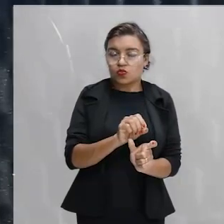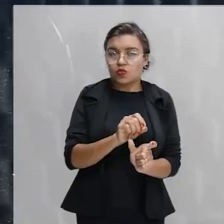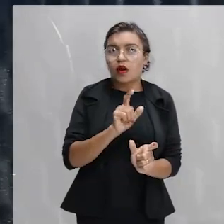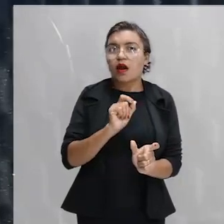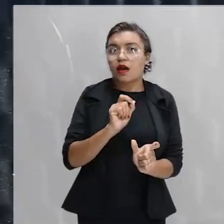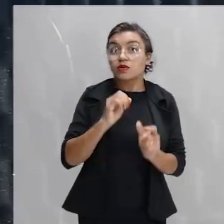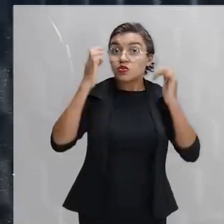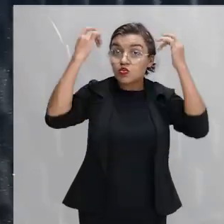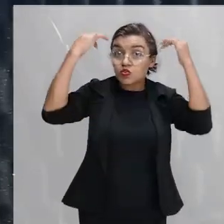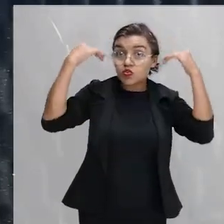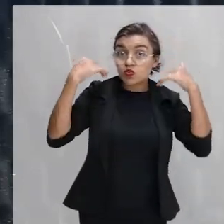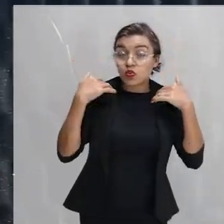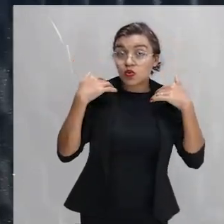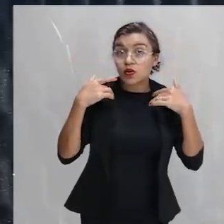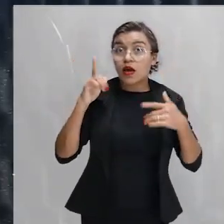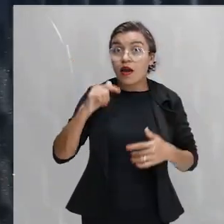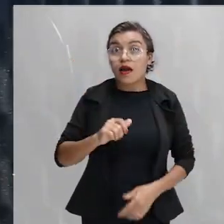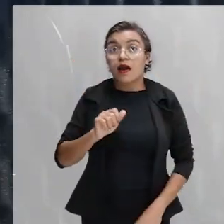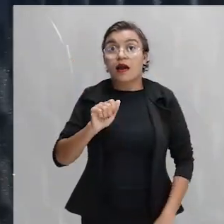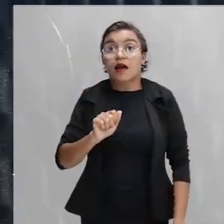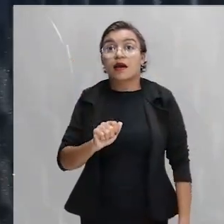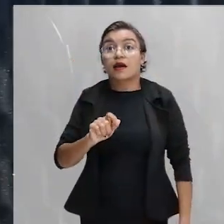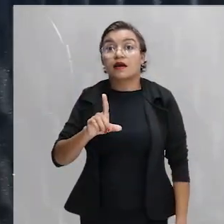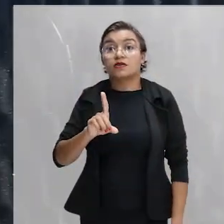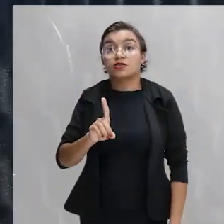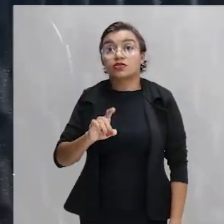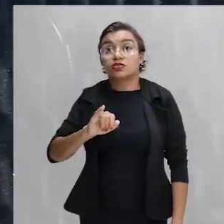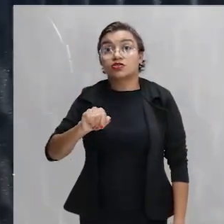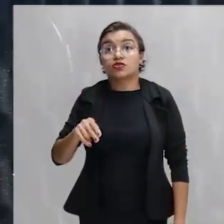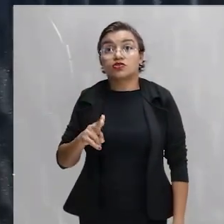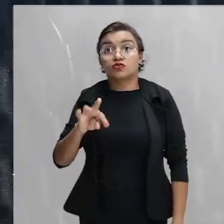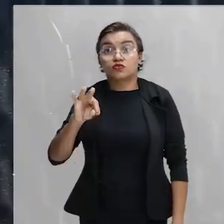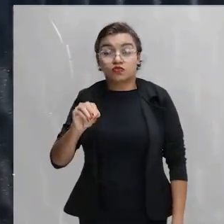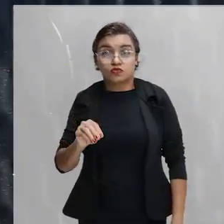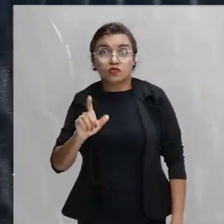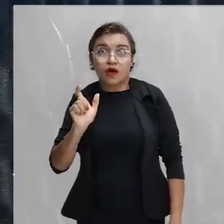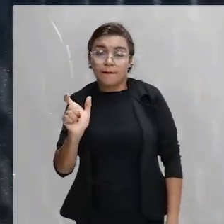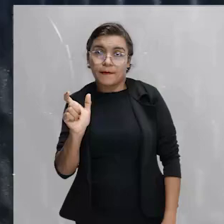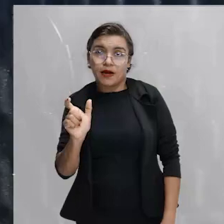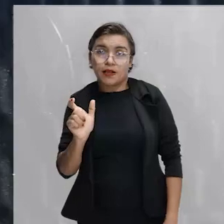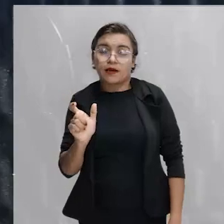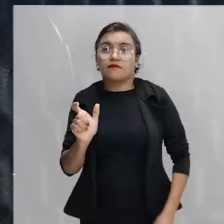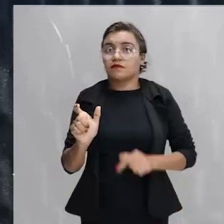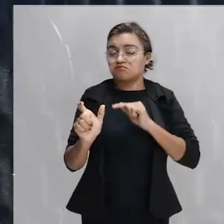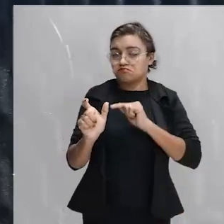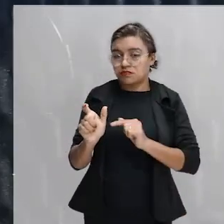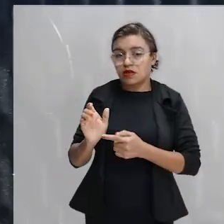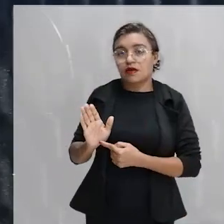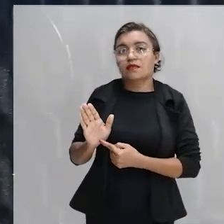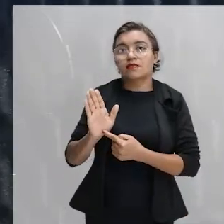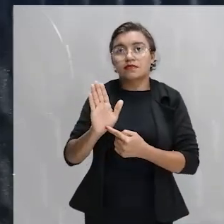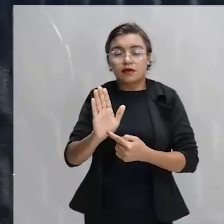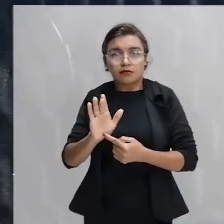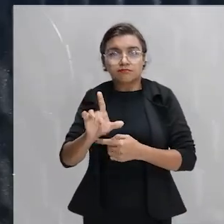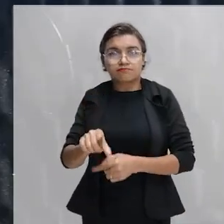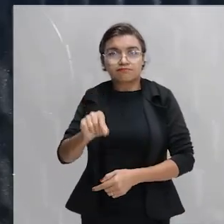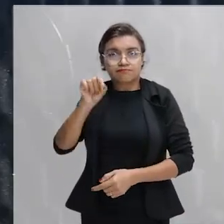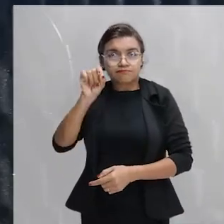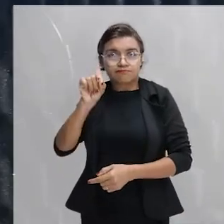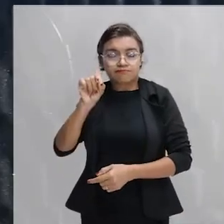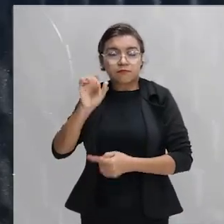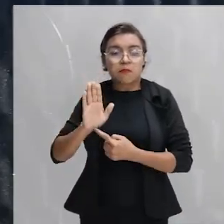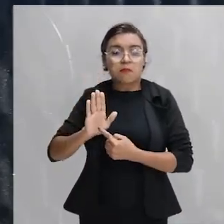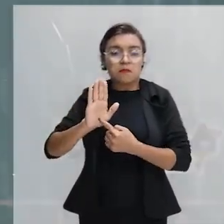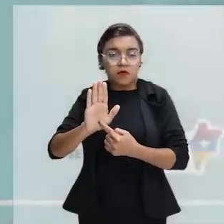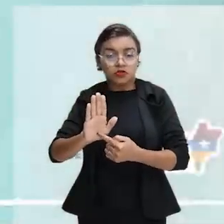Então, aqui a gente tem um exemplo de adjunto adnominal. Eles são termos acessórios, são termos que vão realçar, detalhar, especificar